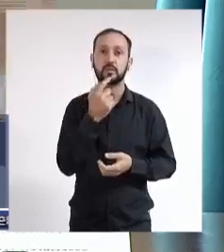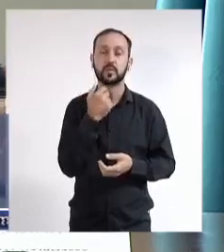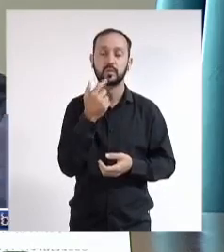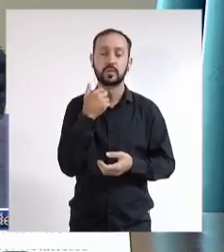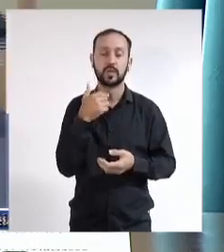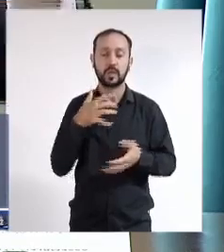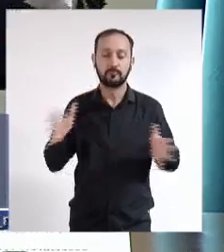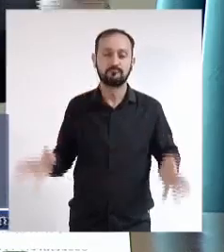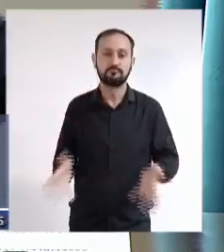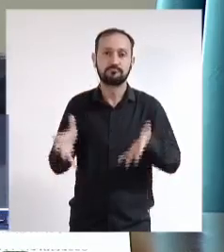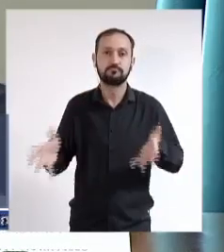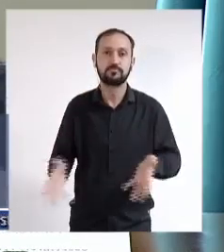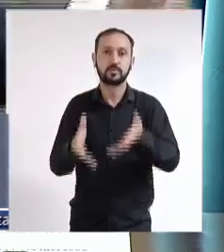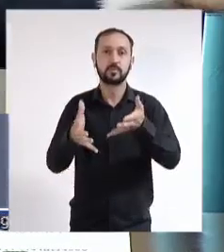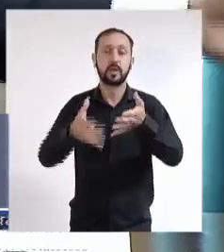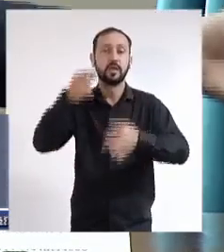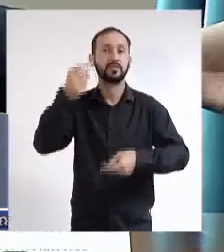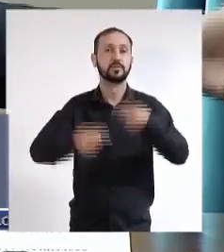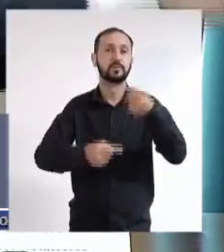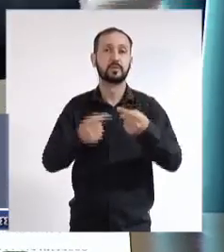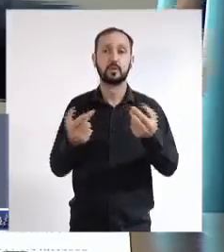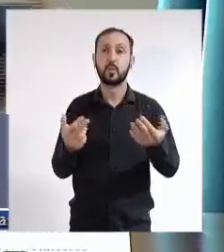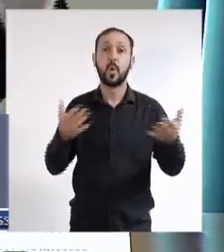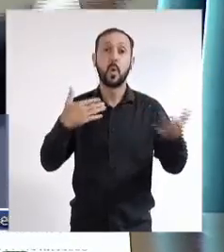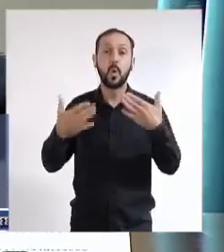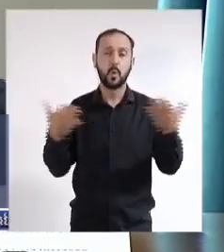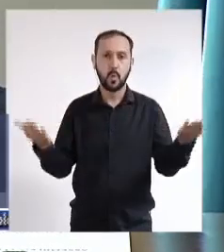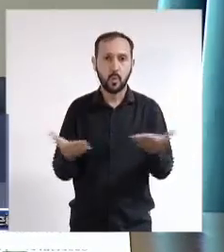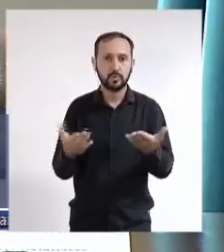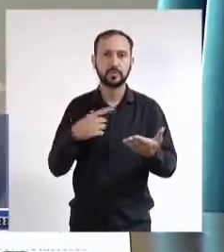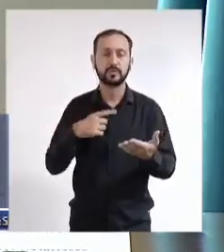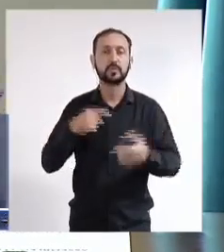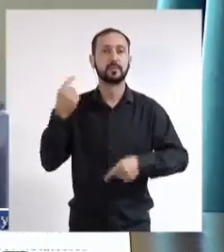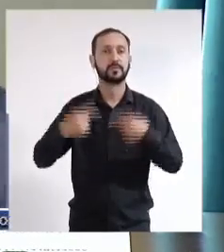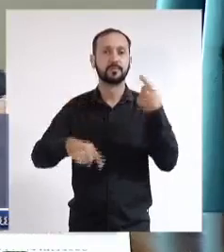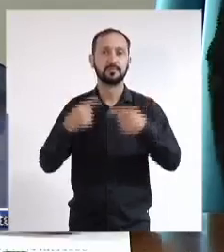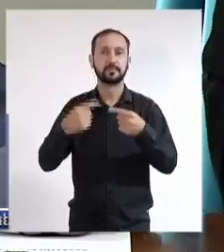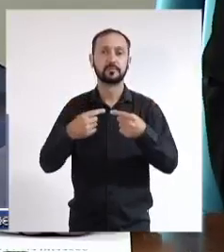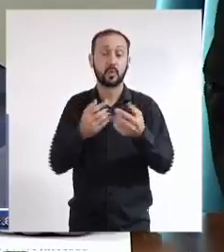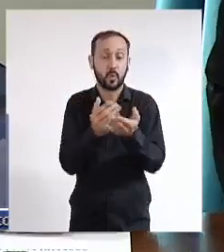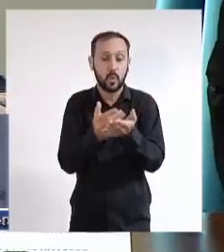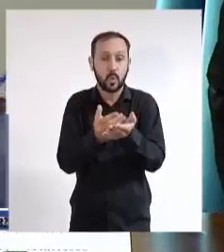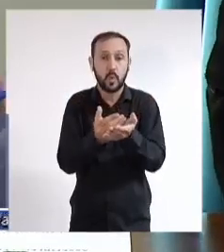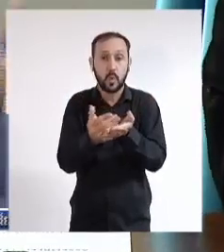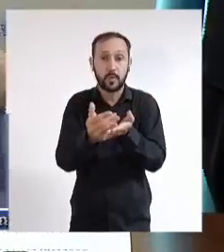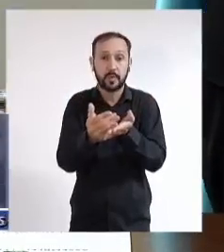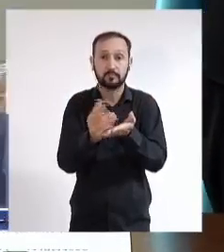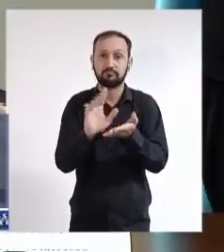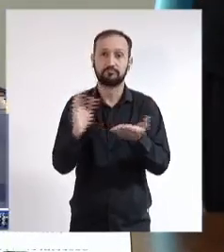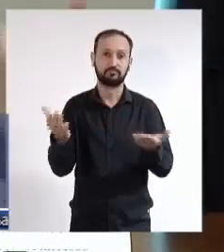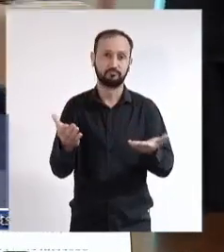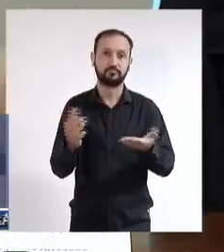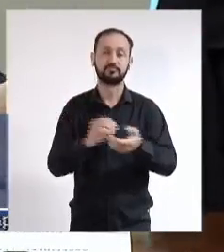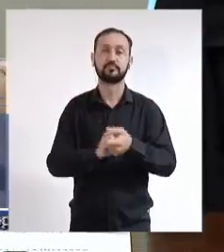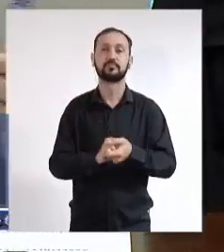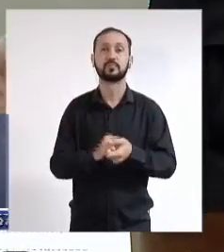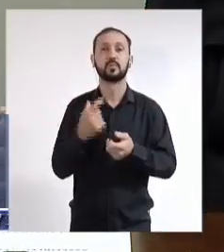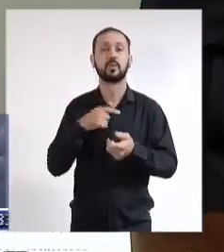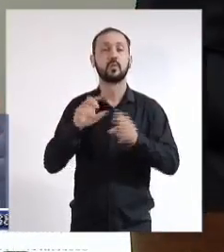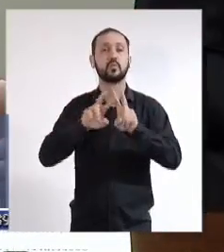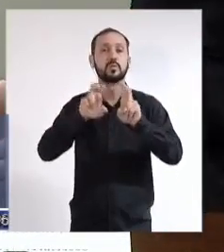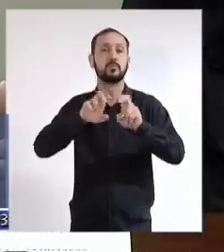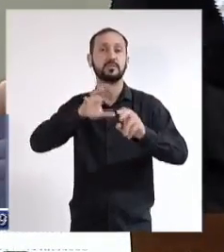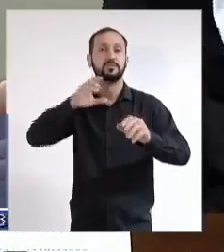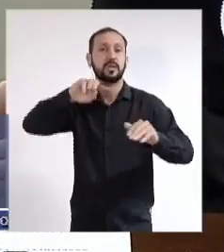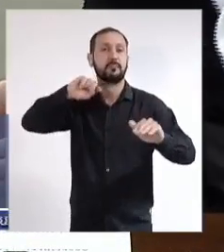potencializar uma discussão como essa aqui foi uma discussão inicial que não tem o cunho de um